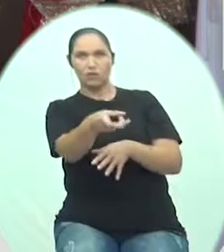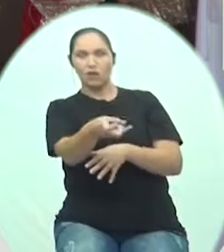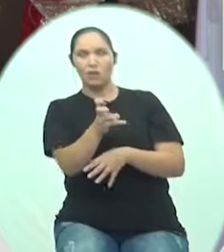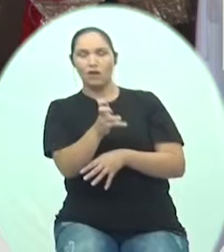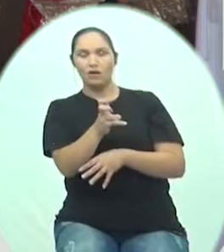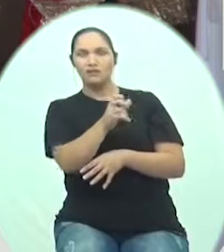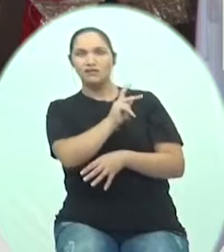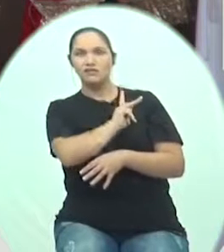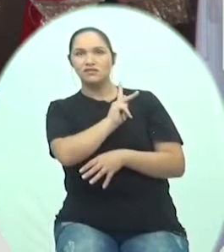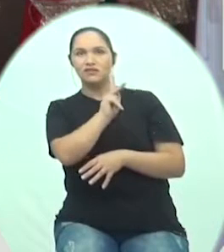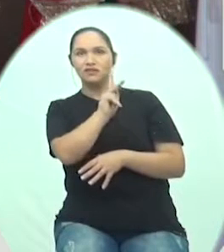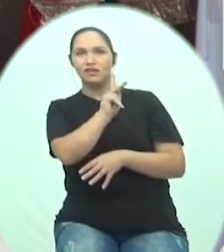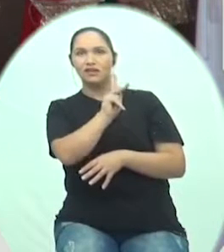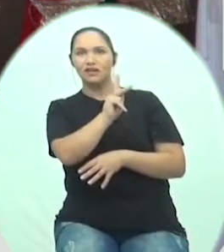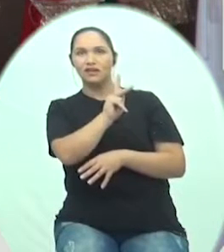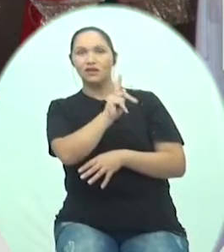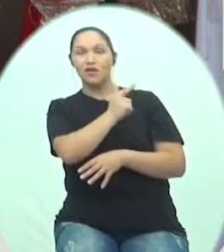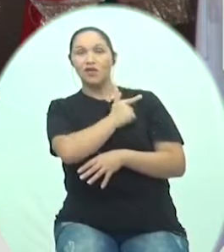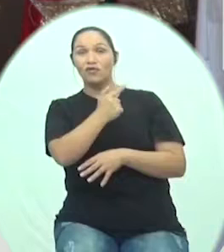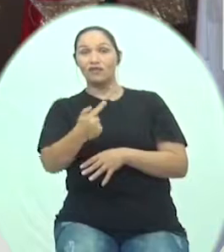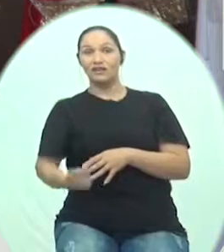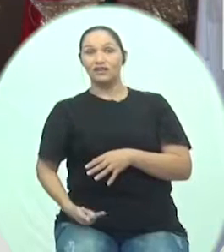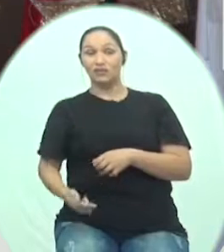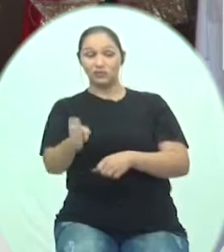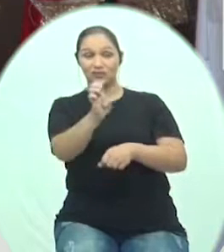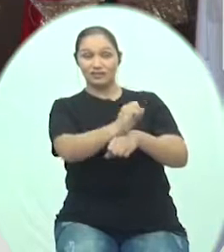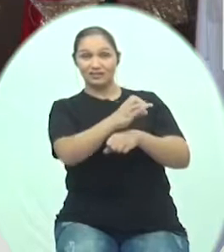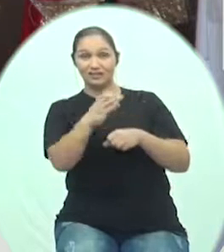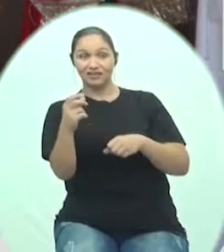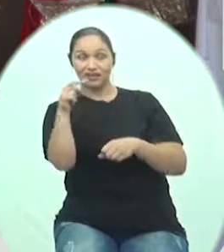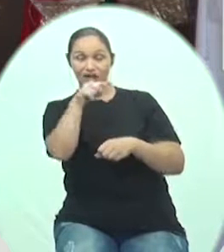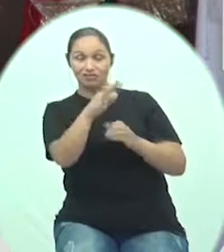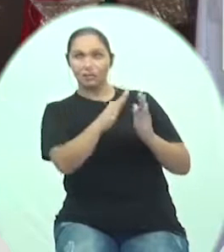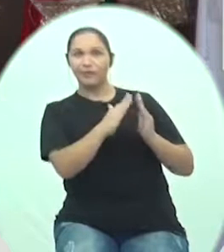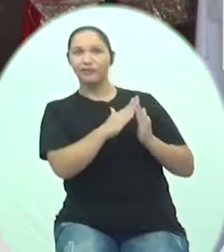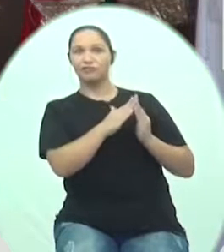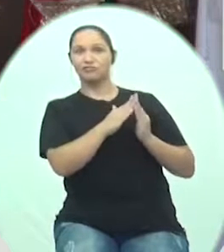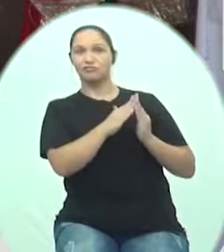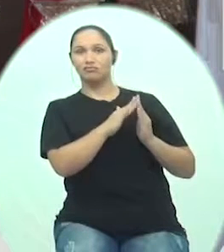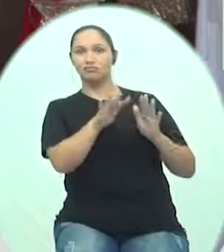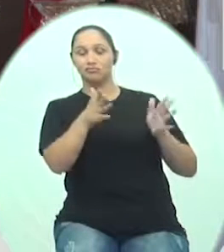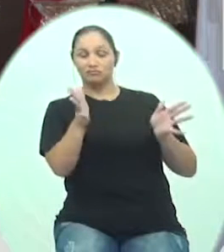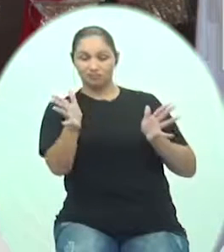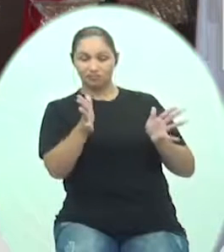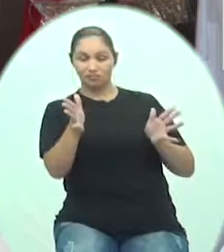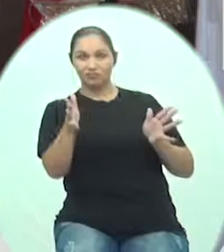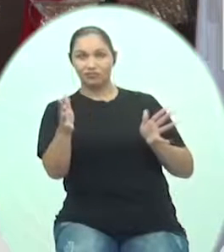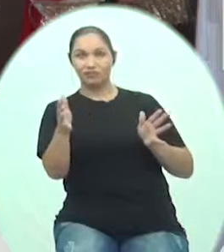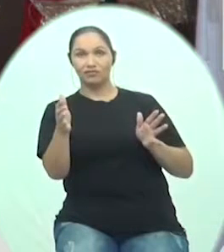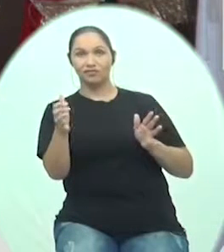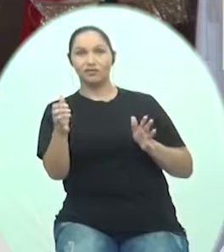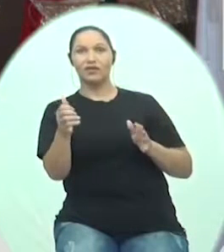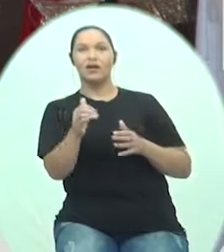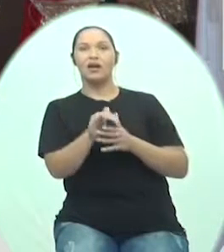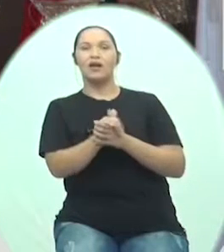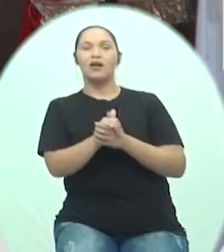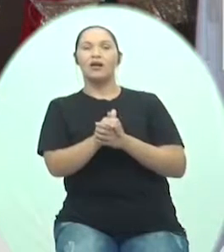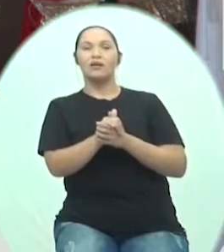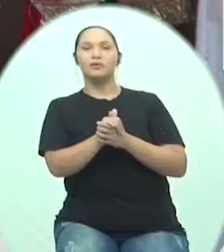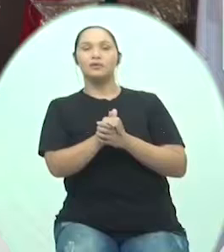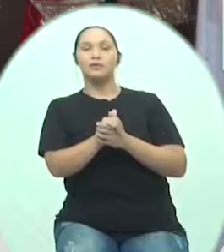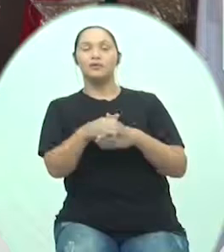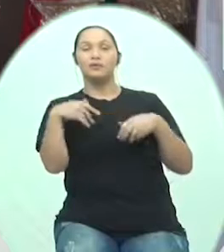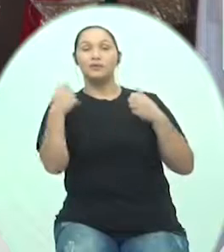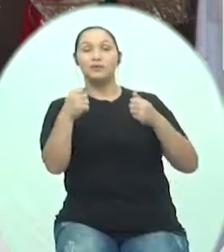dois a história de crisma de 1900 a 1930 não pode ser contada sem falar do bairro Santo